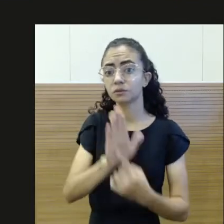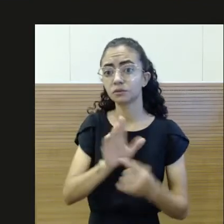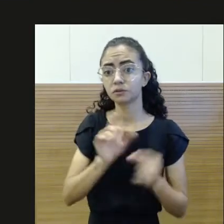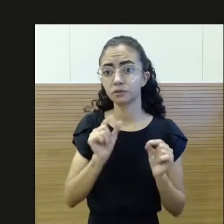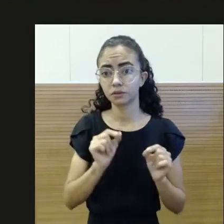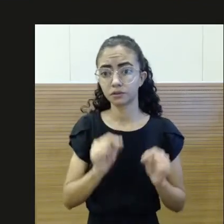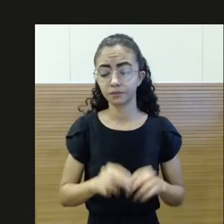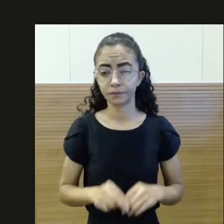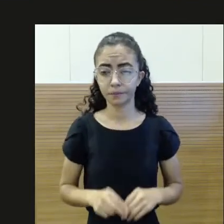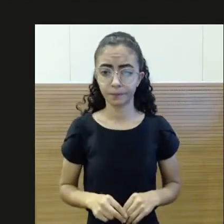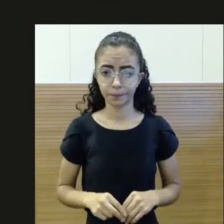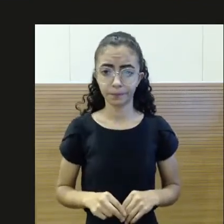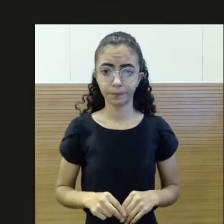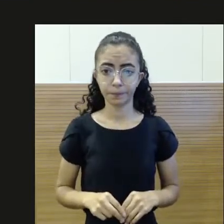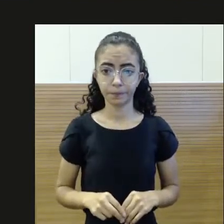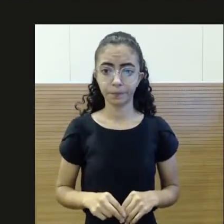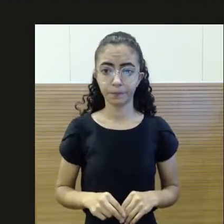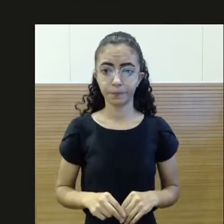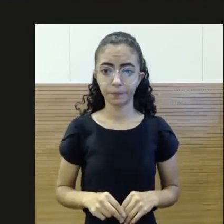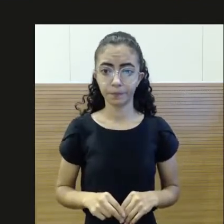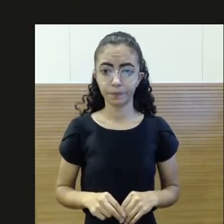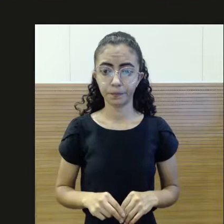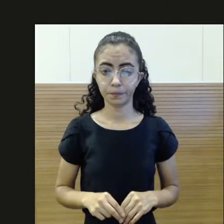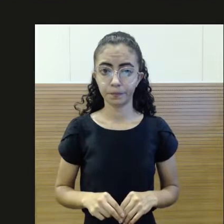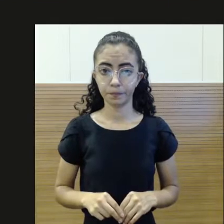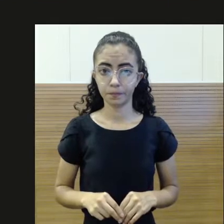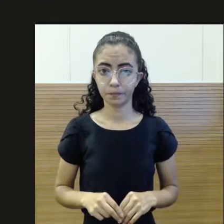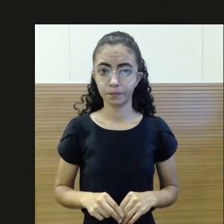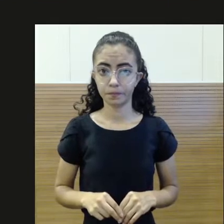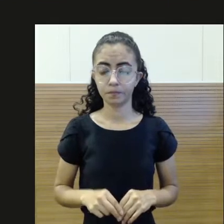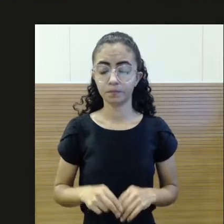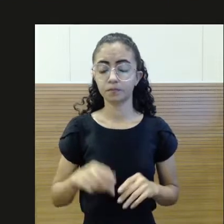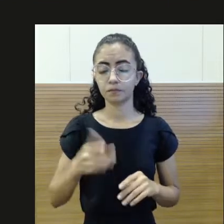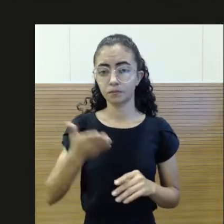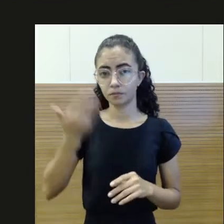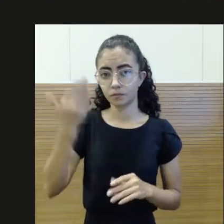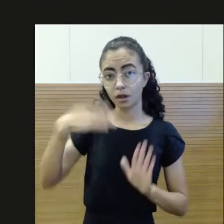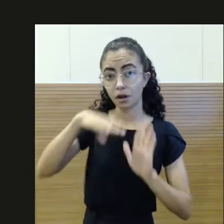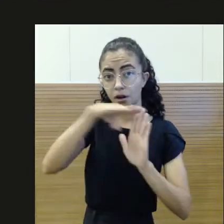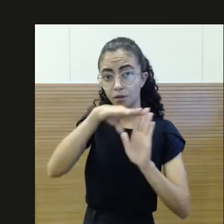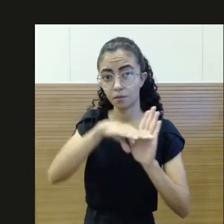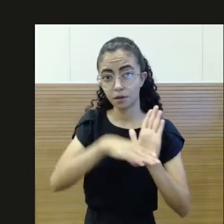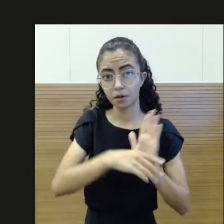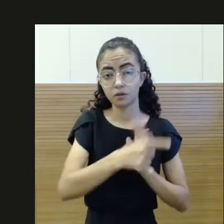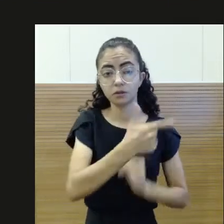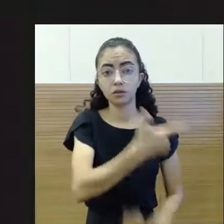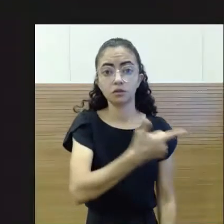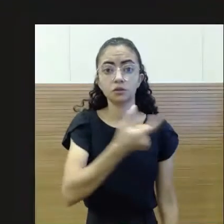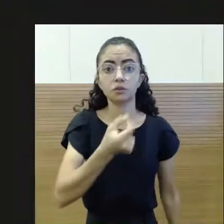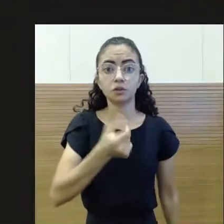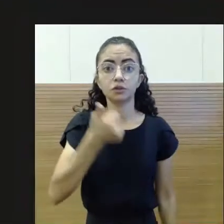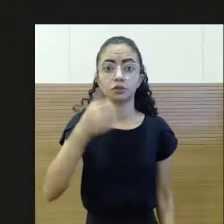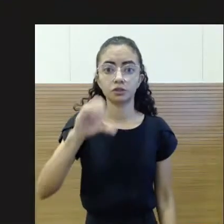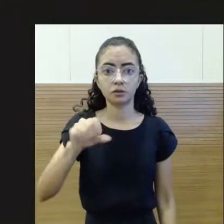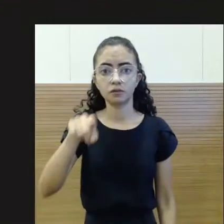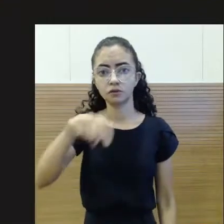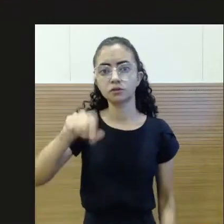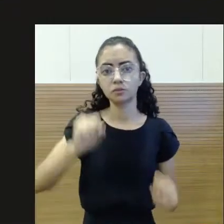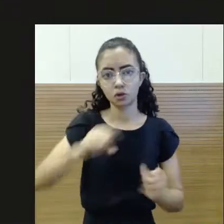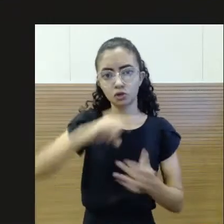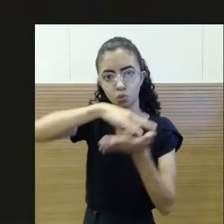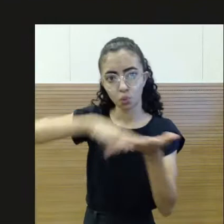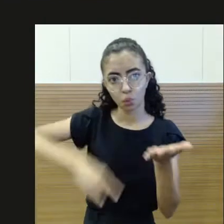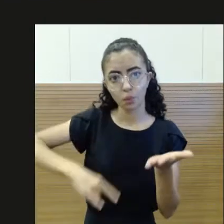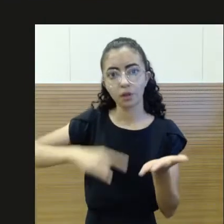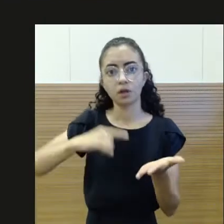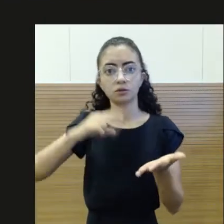está sintetizada nessa publicação da FAO de 2019, que vocês podem aí consultar. Basicamente, o